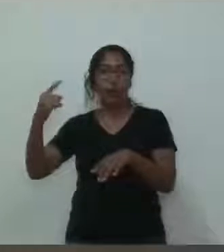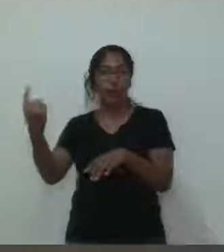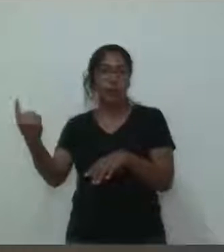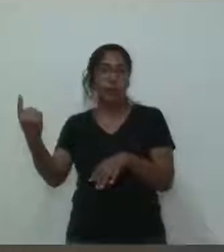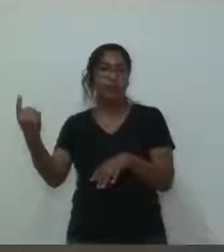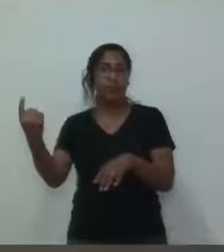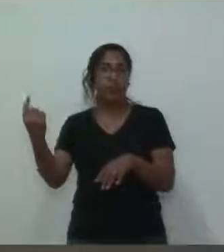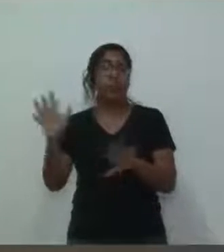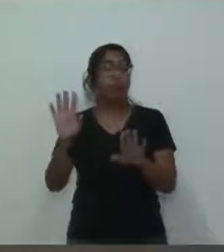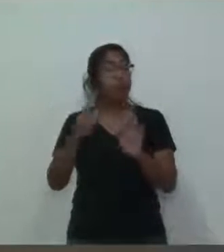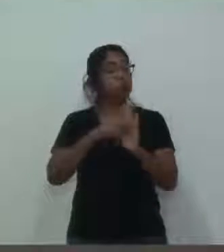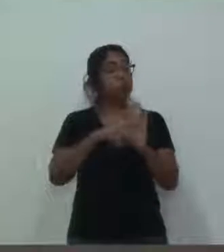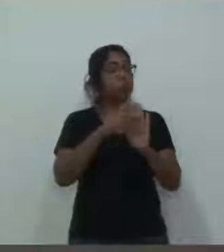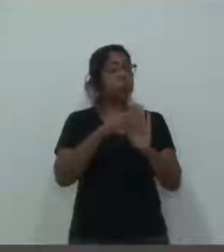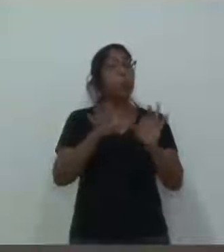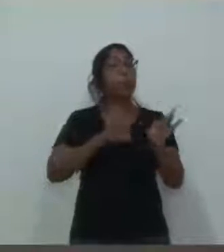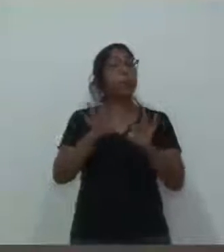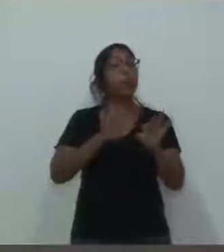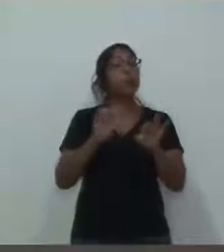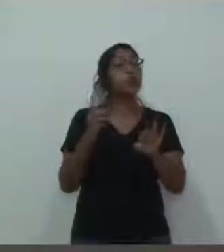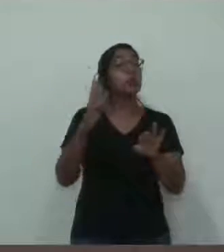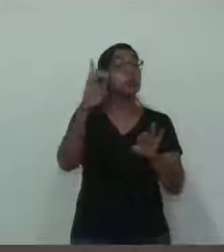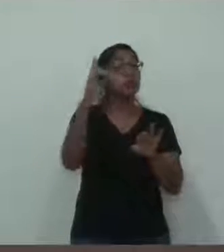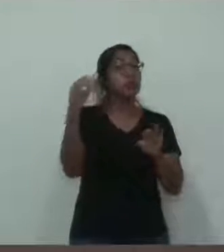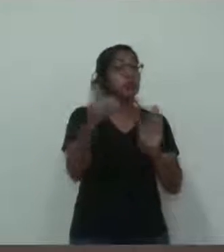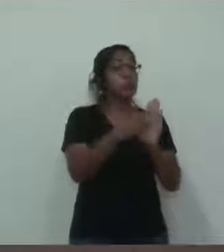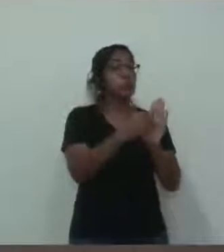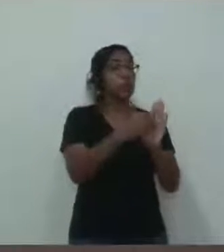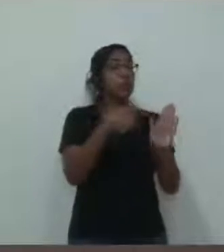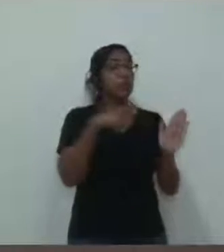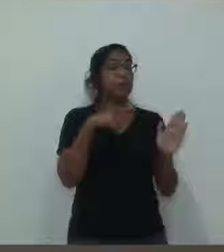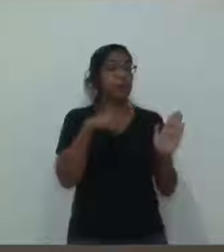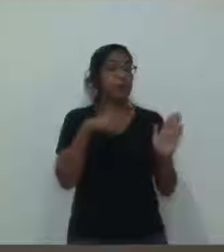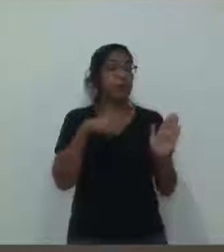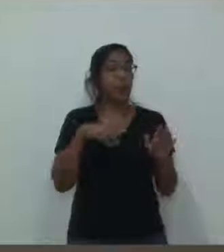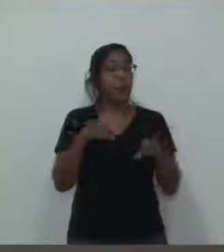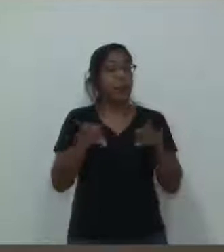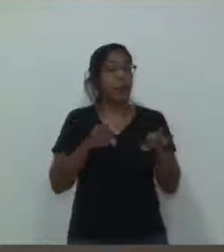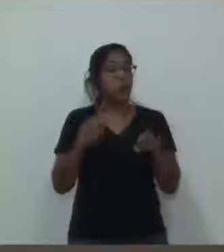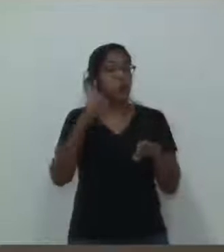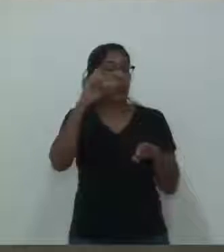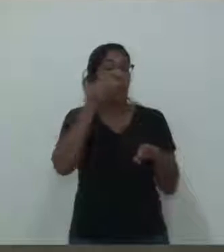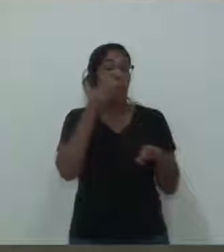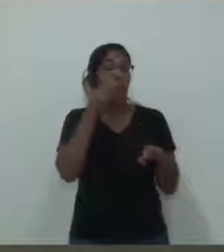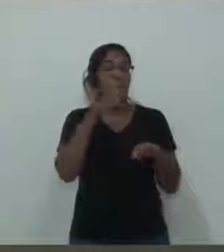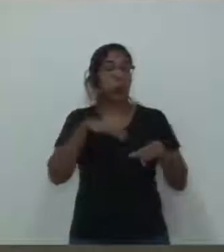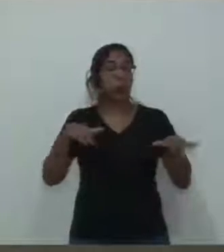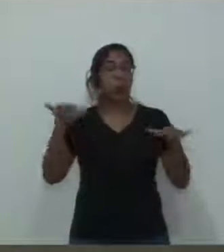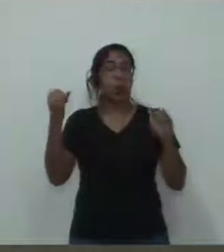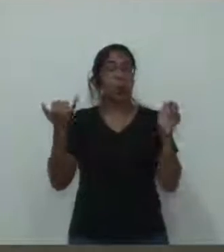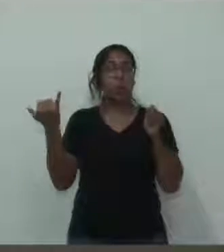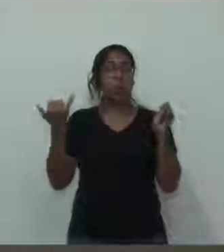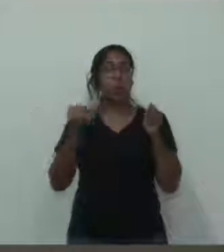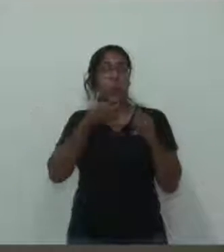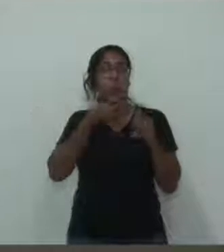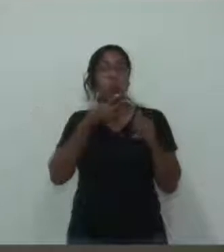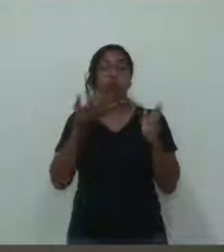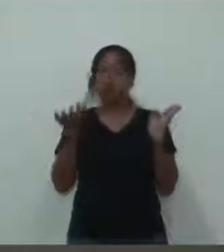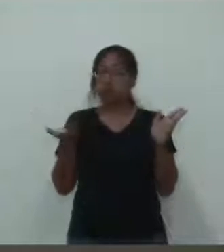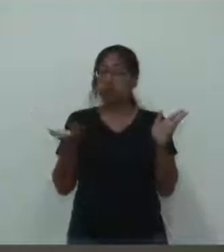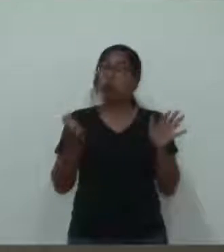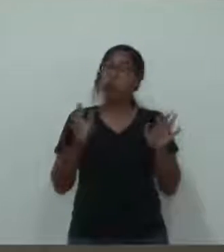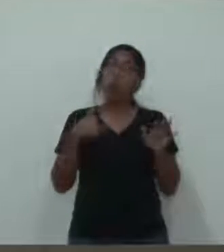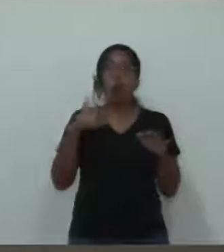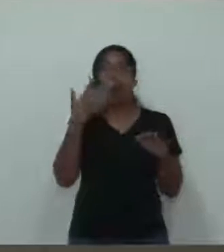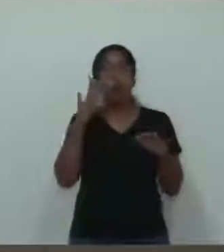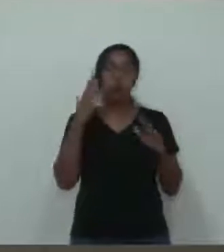questão que está no próprio plano diretor. Esse plano diretor que alguns falam que é atual, que é muito bom, e que eu acho que tem alguns pontos bons e outros